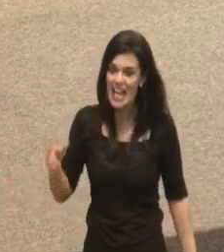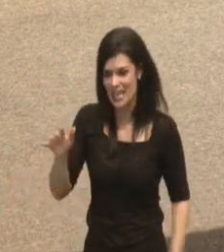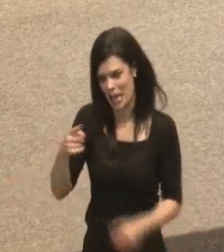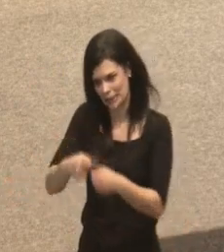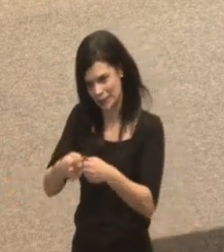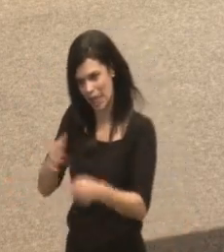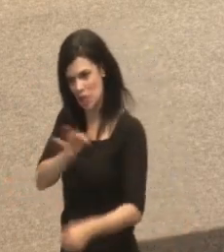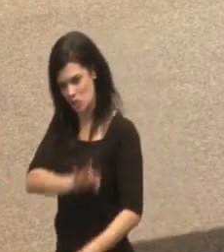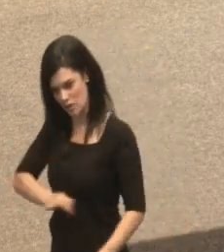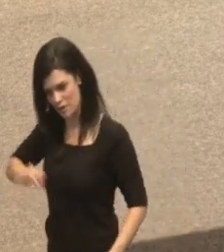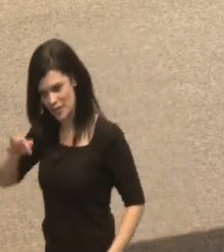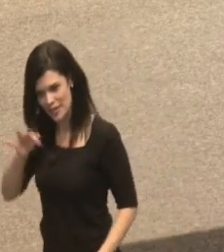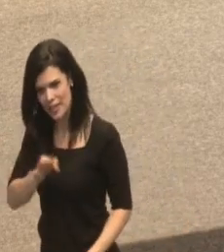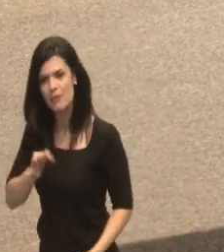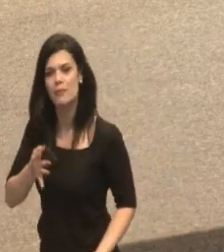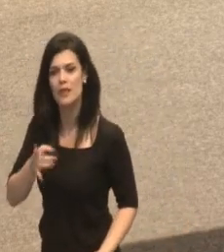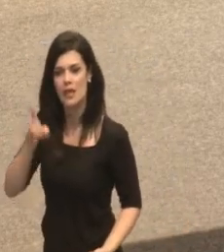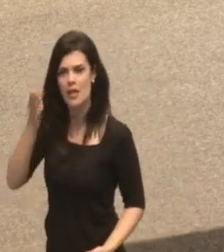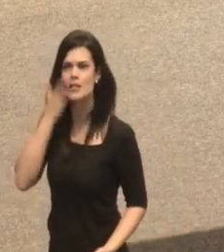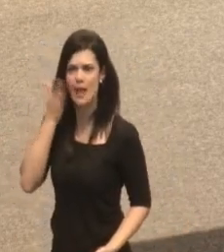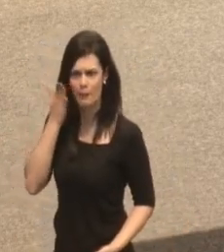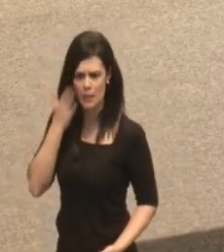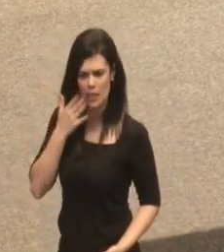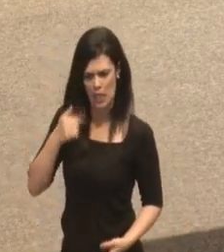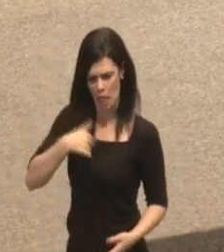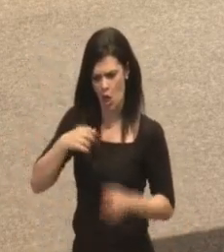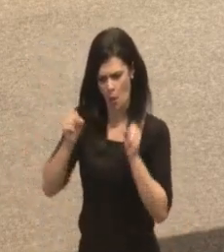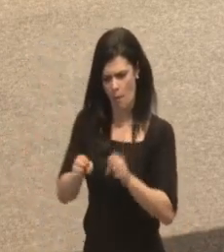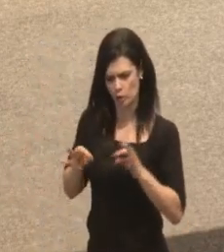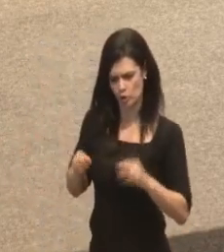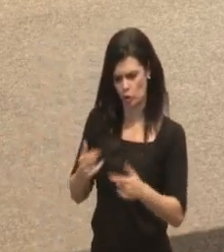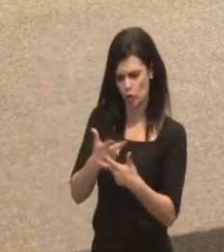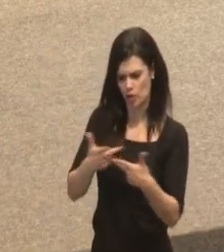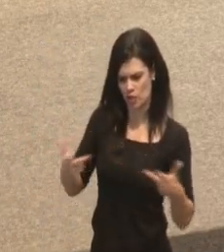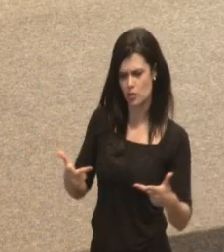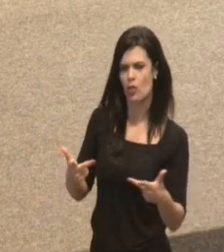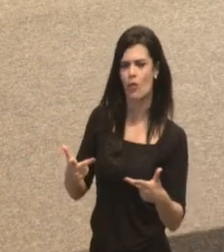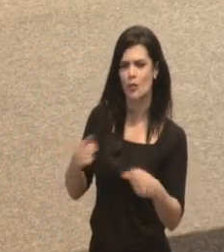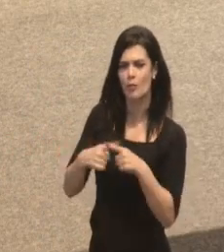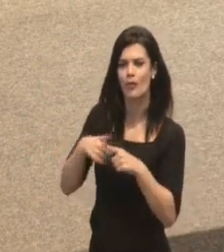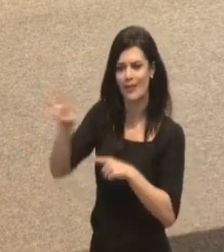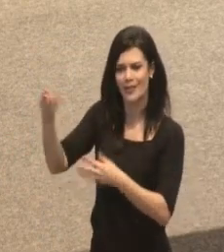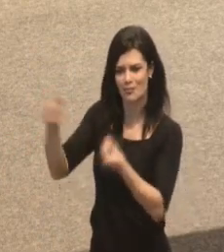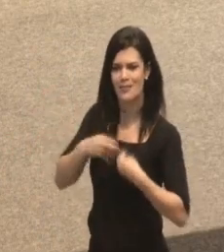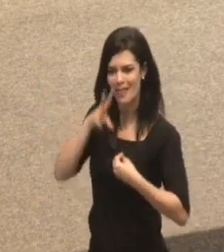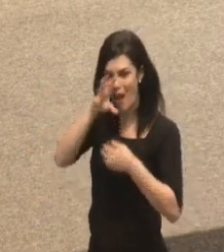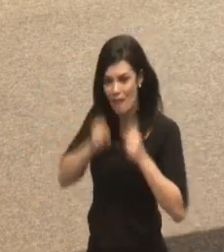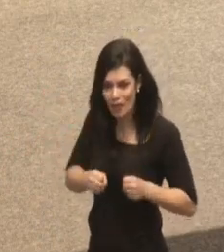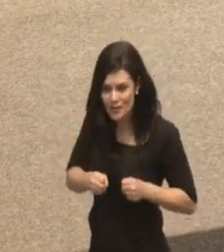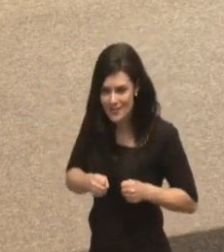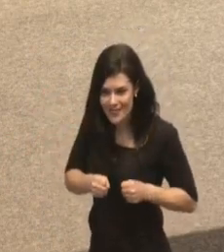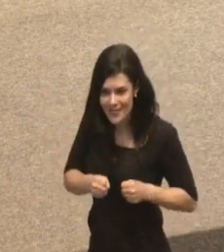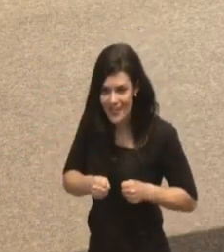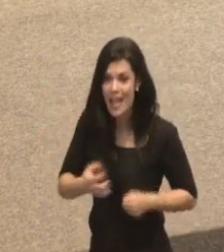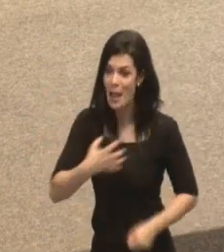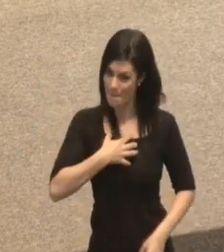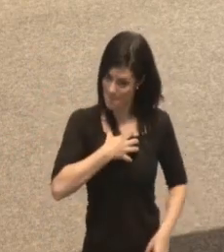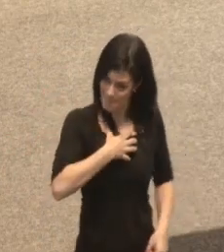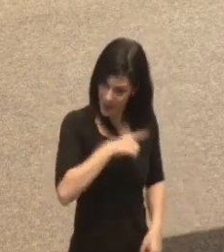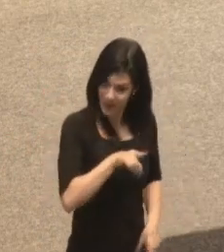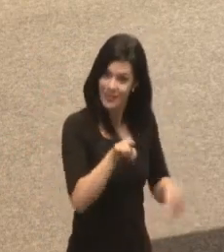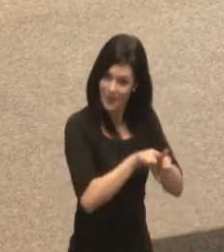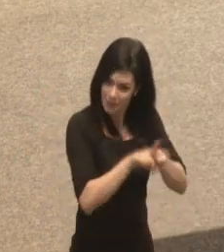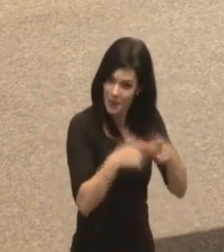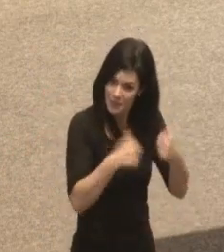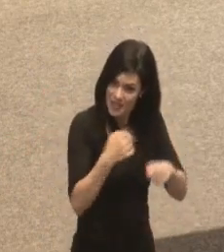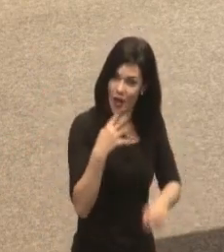você pode todas as coisas naquele que fortalece você, que é o Senhor, também em Tororó, no século 21, no interior da Bahia, no Brasil, na América do Sul,